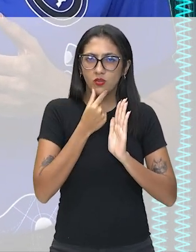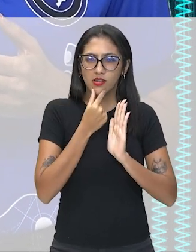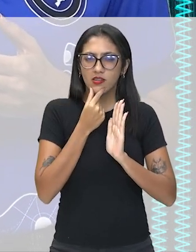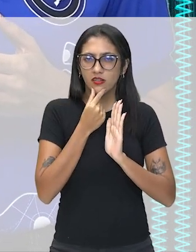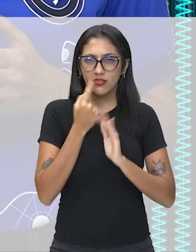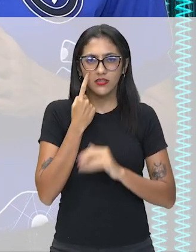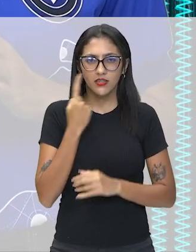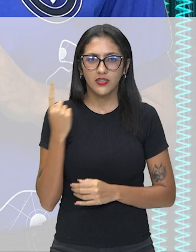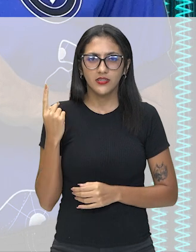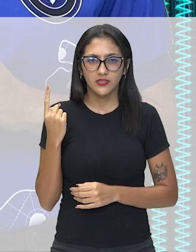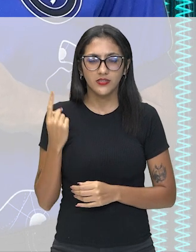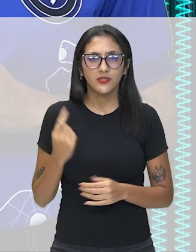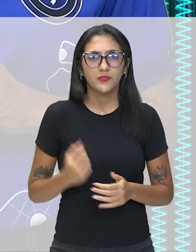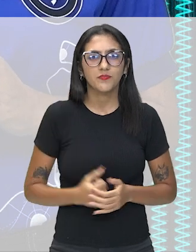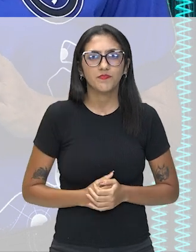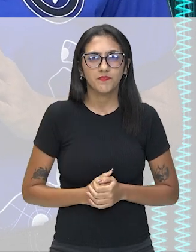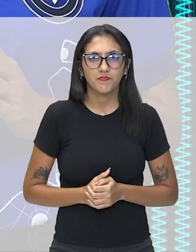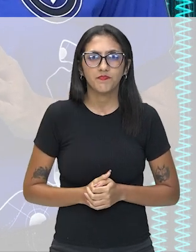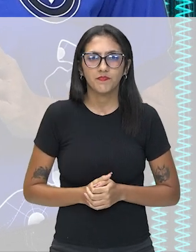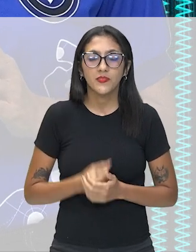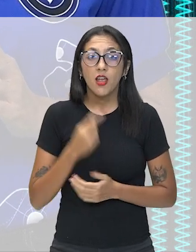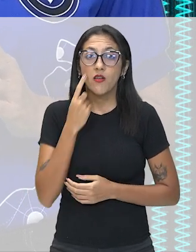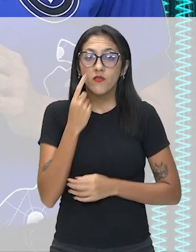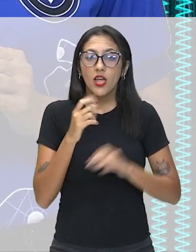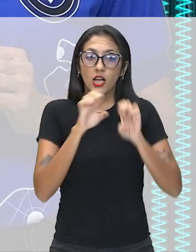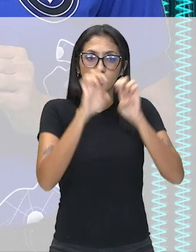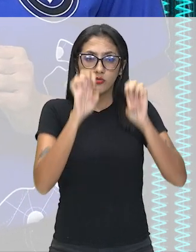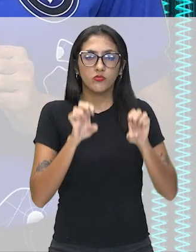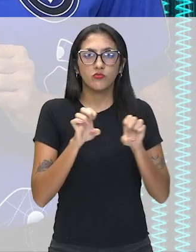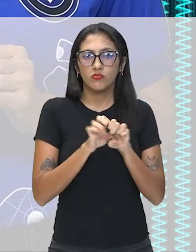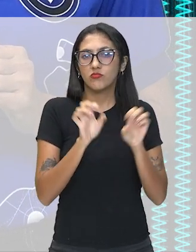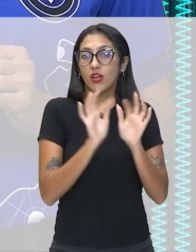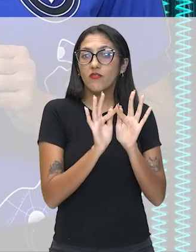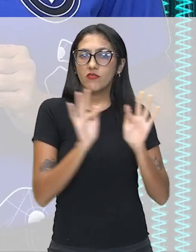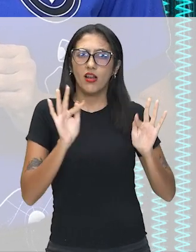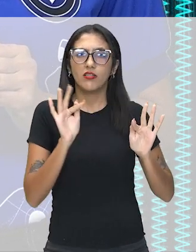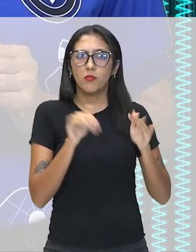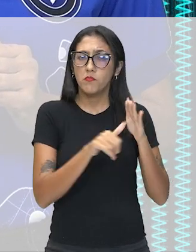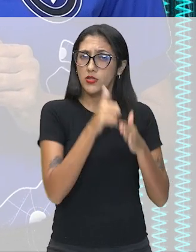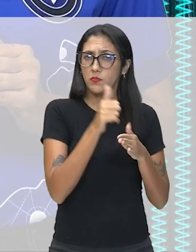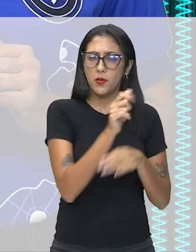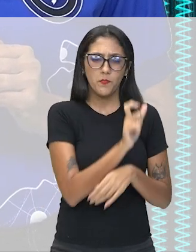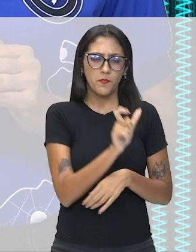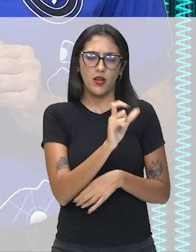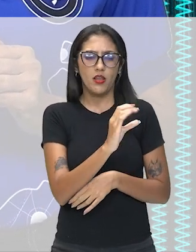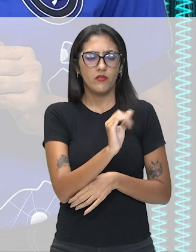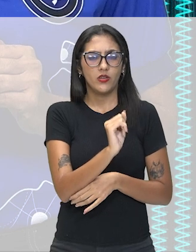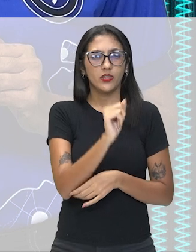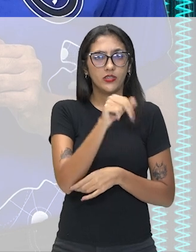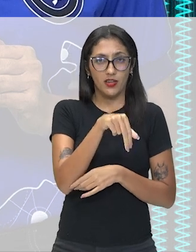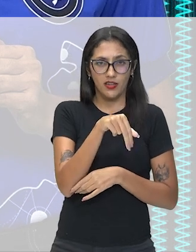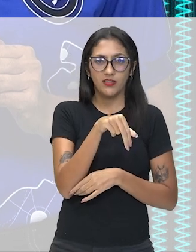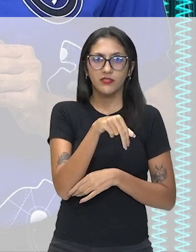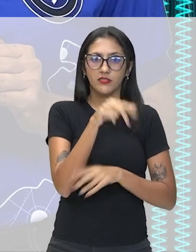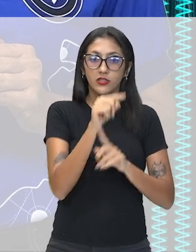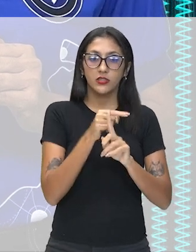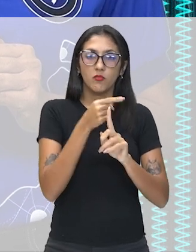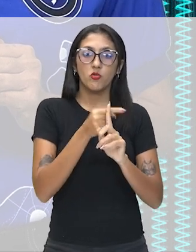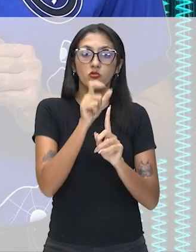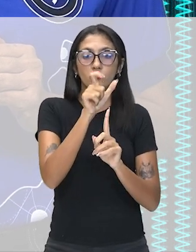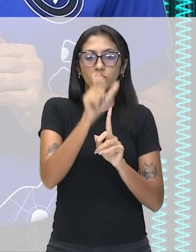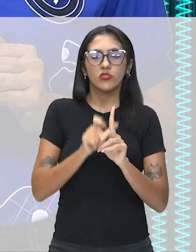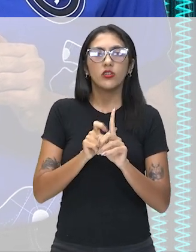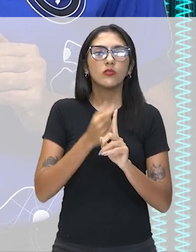Thomas draw? Olha a ordem dos elementos. Primeiro começa com can, depois o sujeito que é o Thomas,